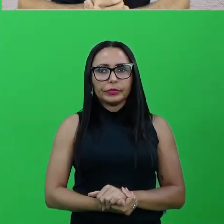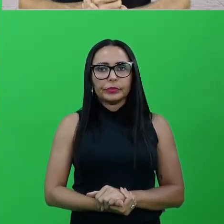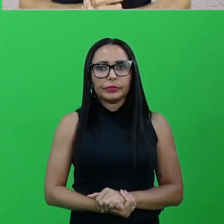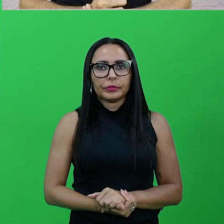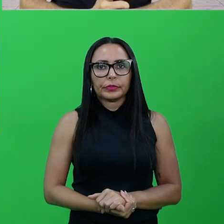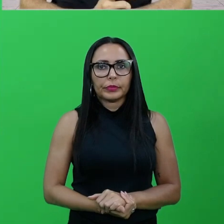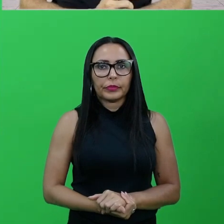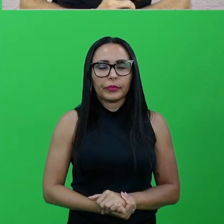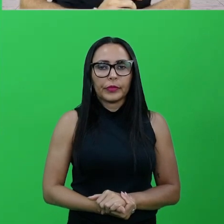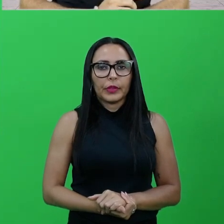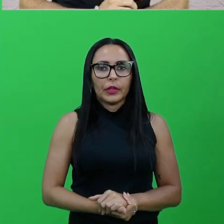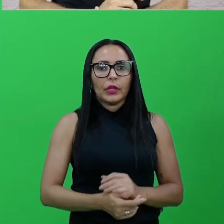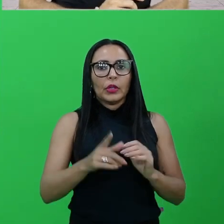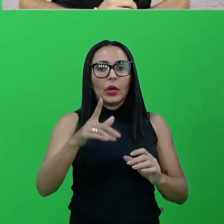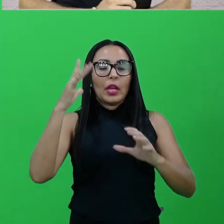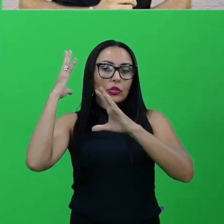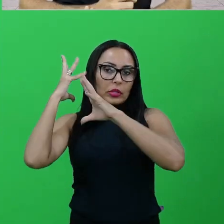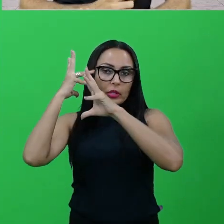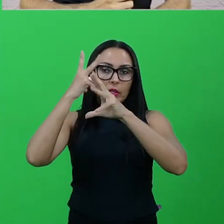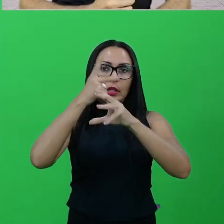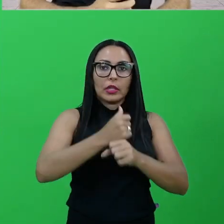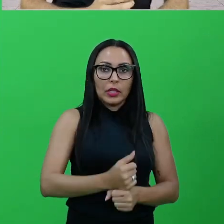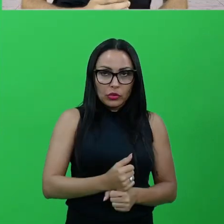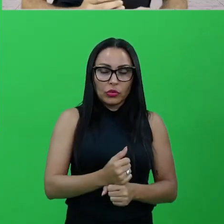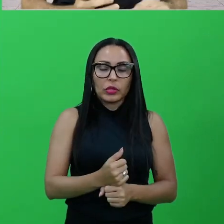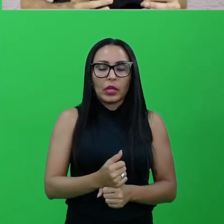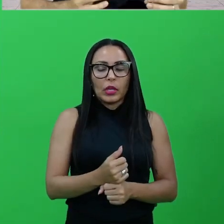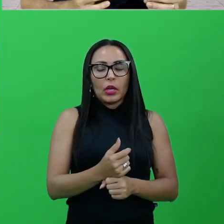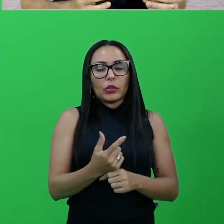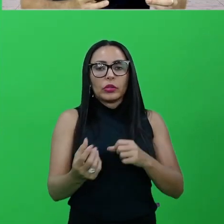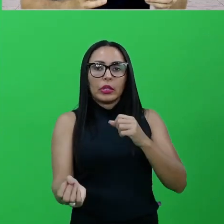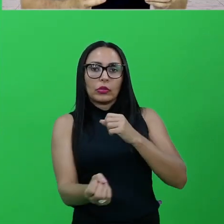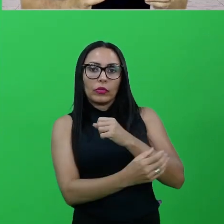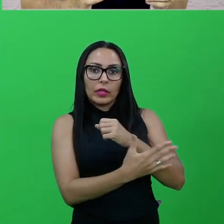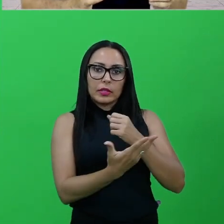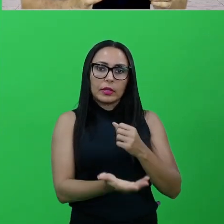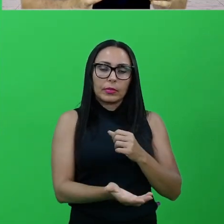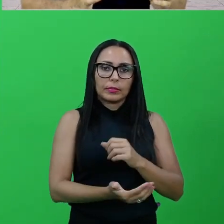Com relação ao resultado da inovação, tá?